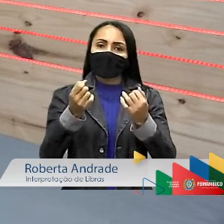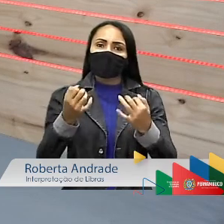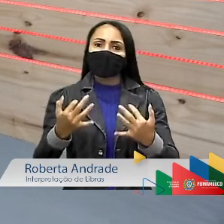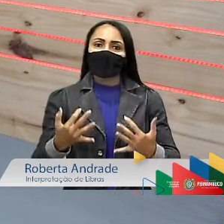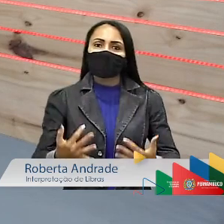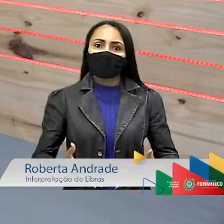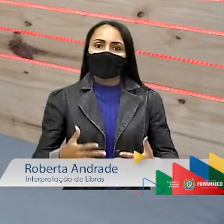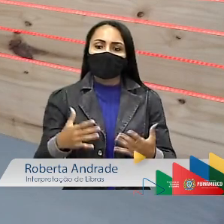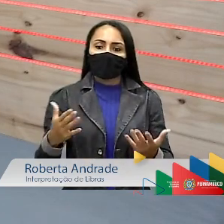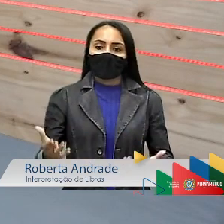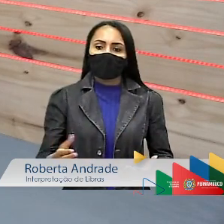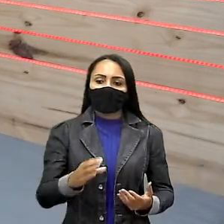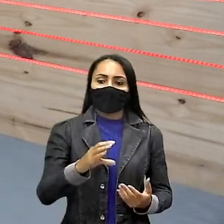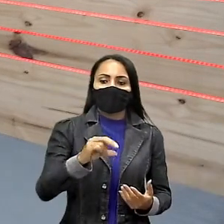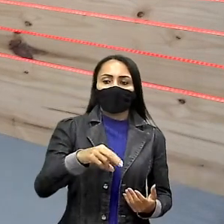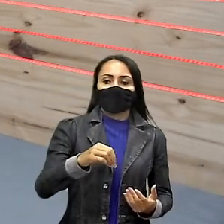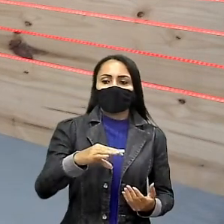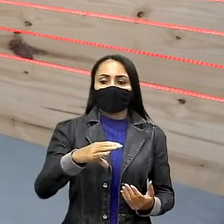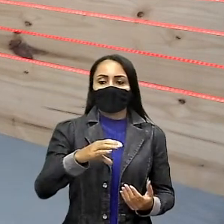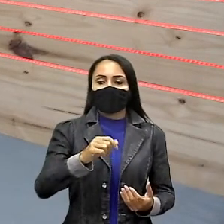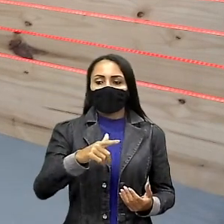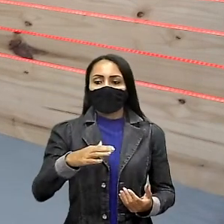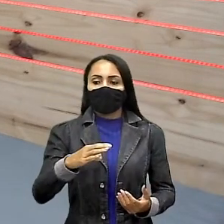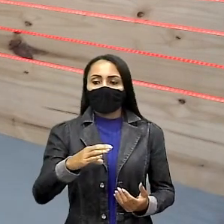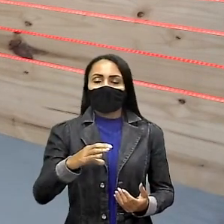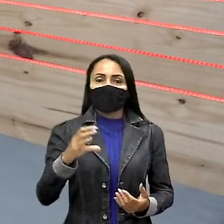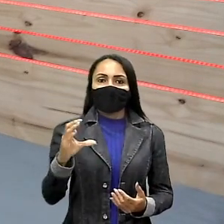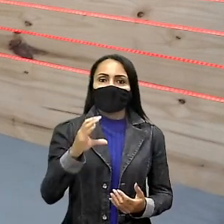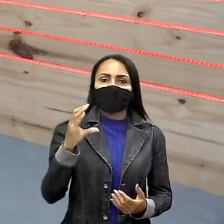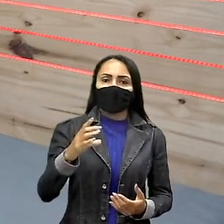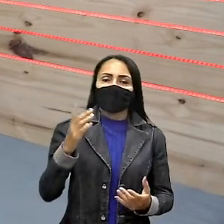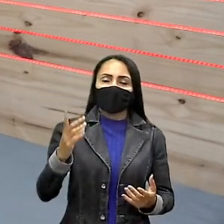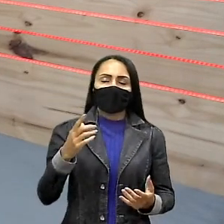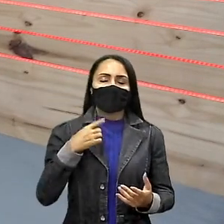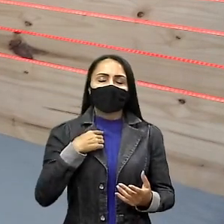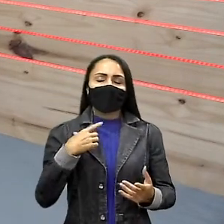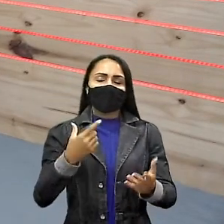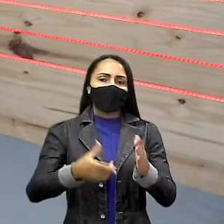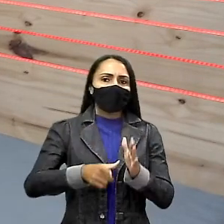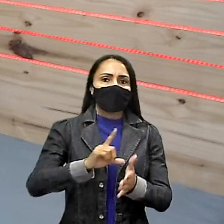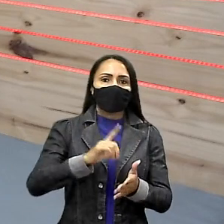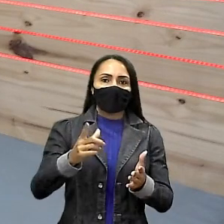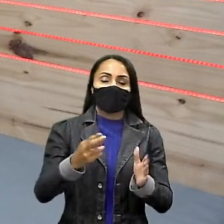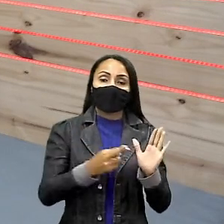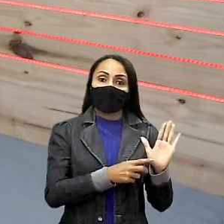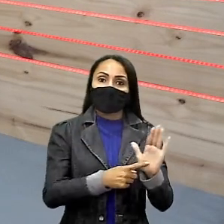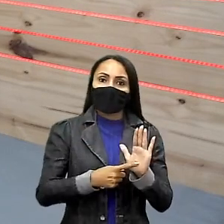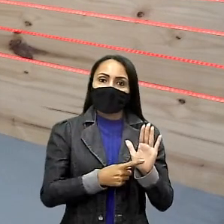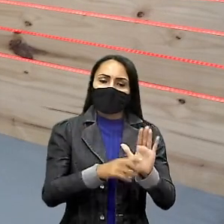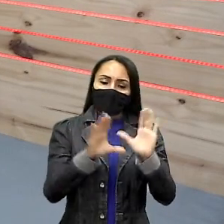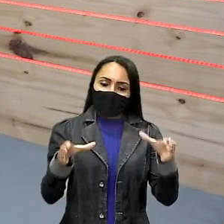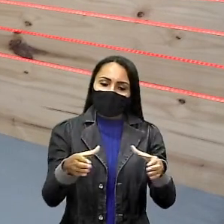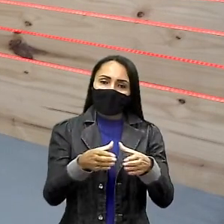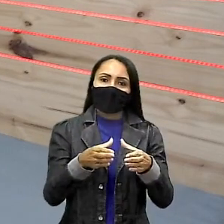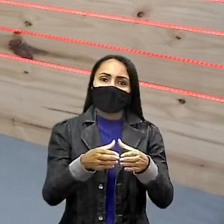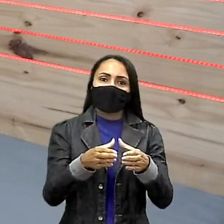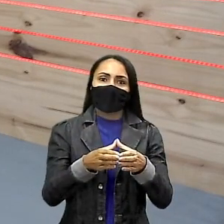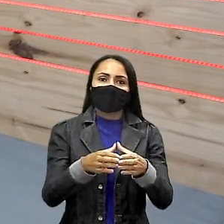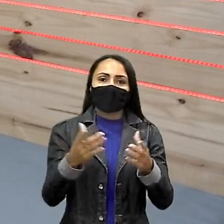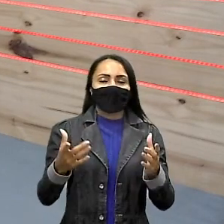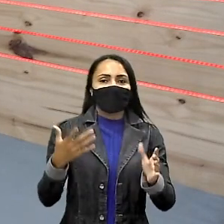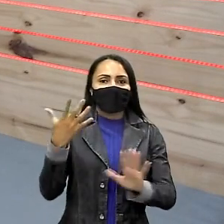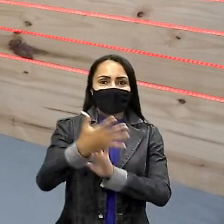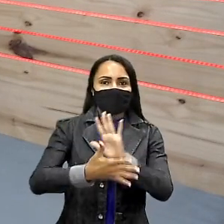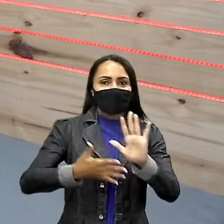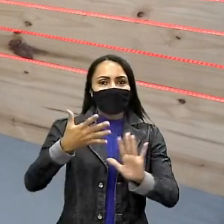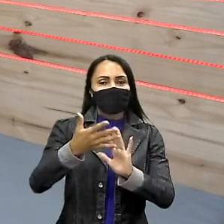sobre notação científica. Nossa aula vai ser show hoje, tá? Mas antes de começar, vou apresentar a nossa equipe. Claro, nós estamos com a Roberta,